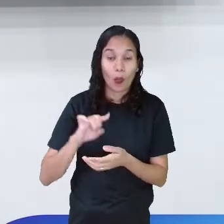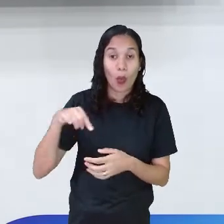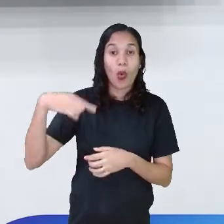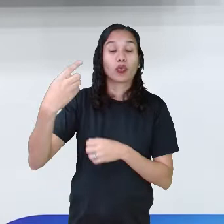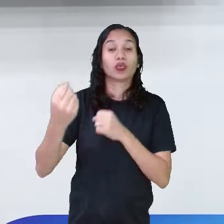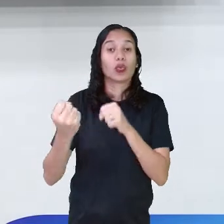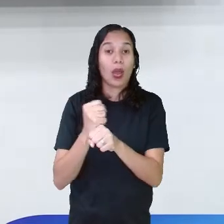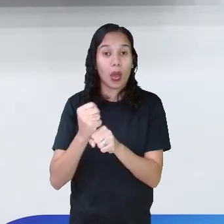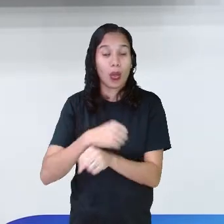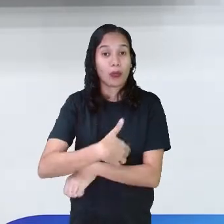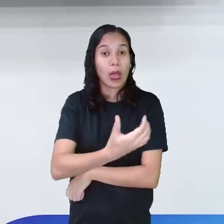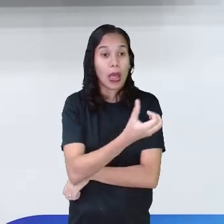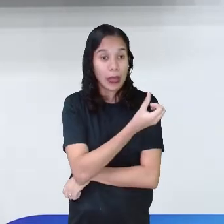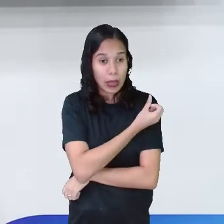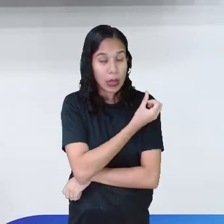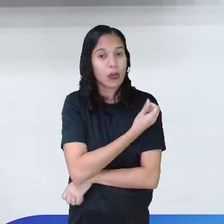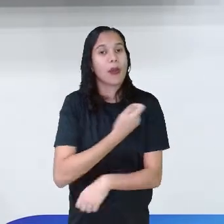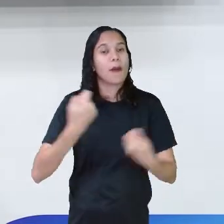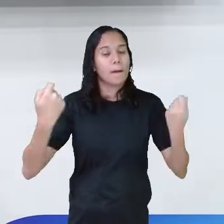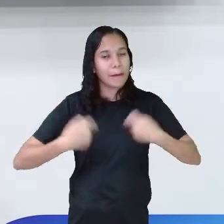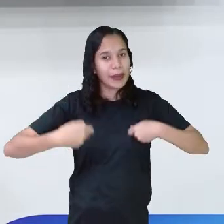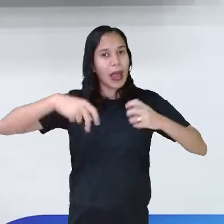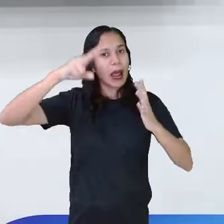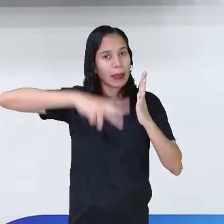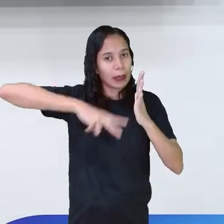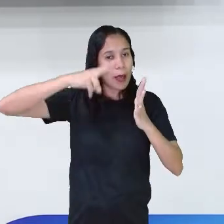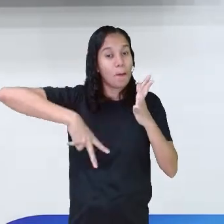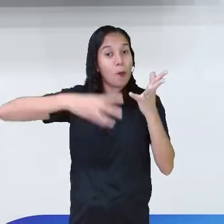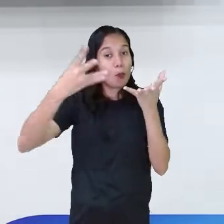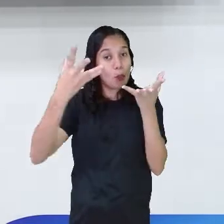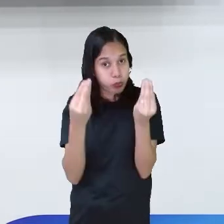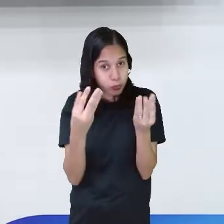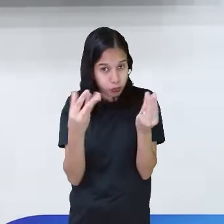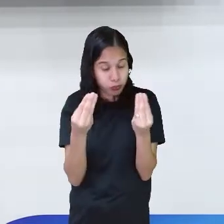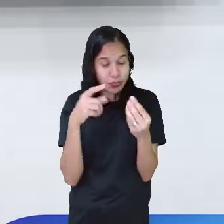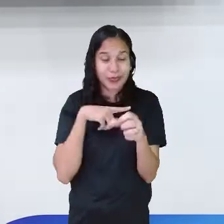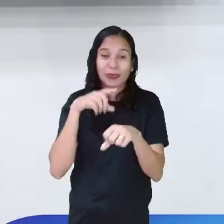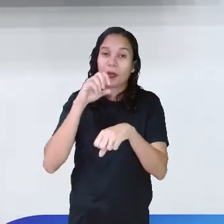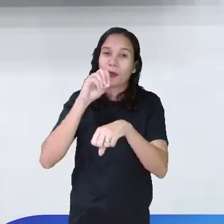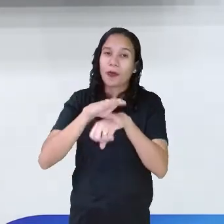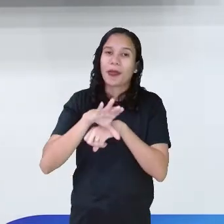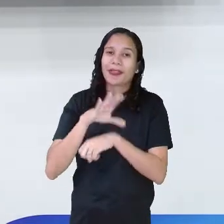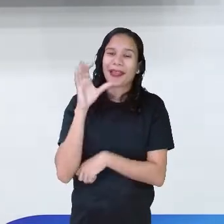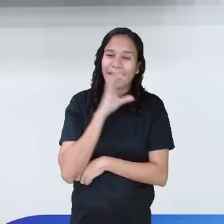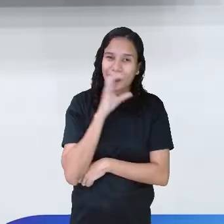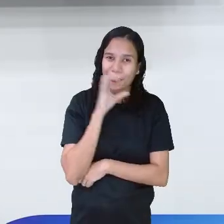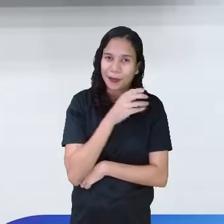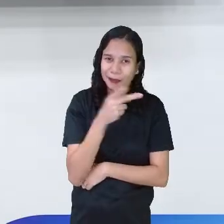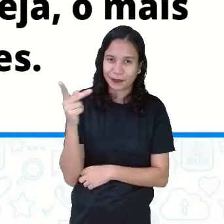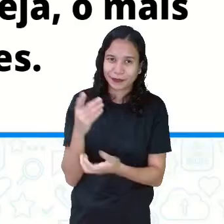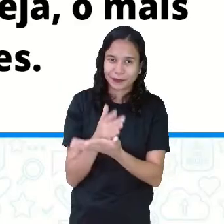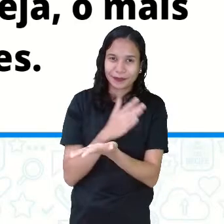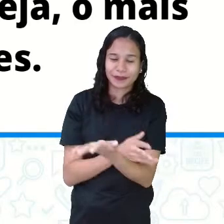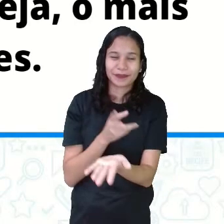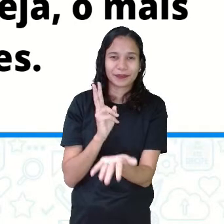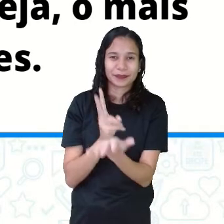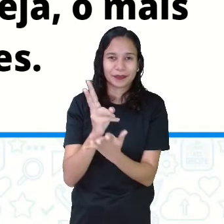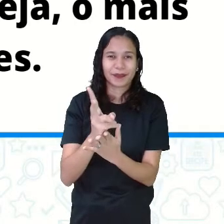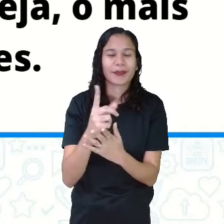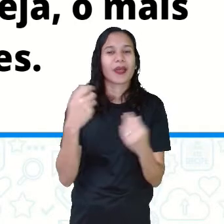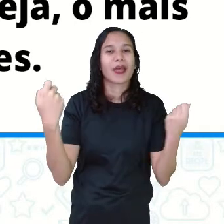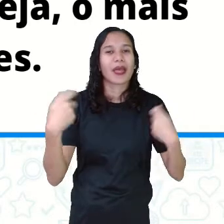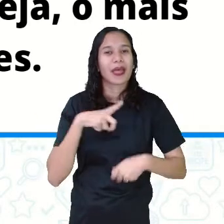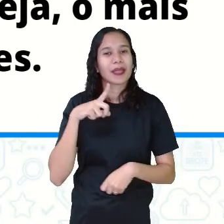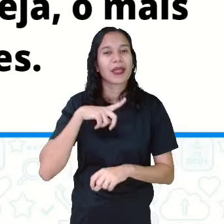para uma nova etapa, precisam ler bastante. Vou dar aqui uma dica bem rapidinho antes de continuar a nossa aula. Vocês